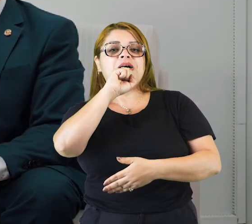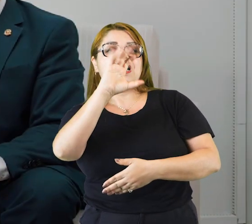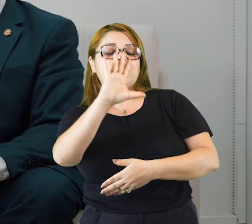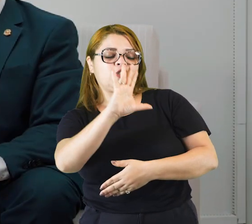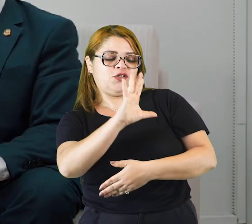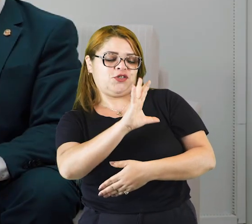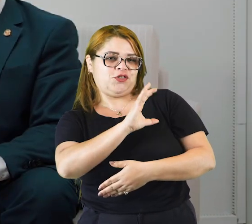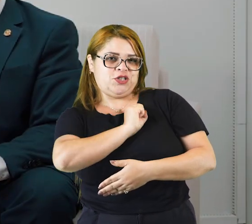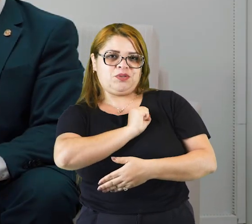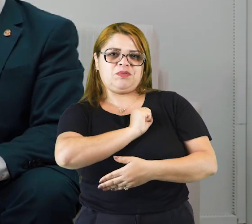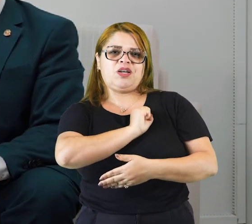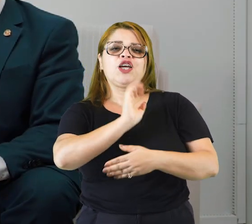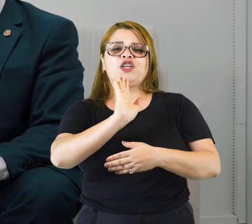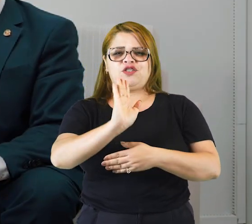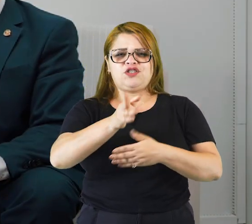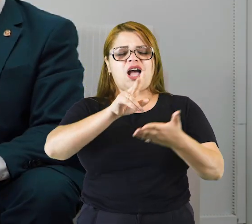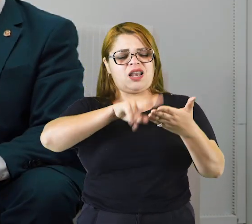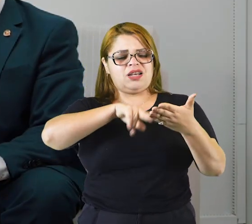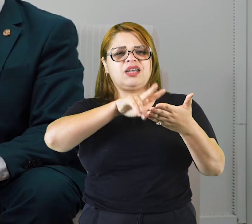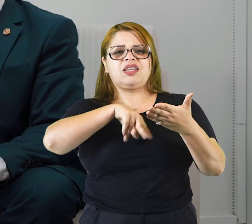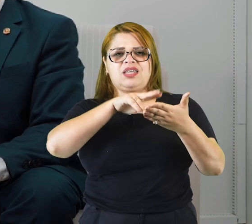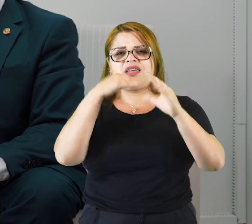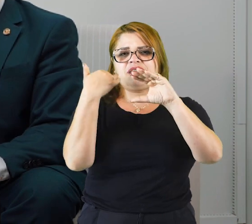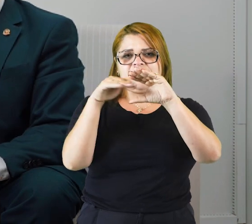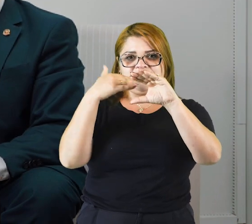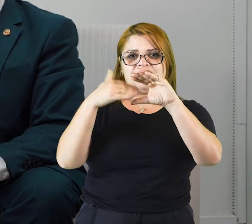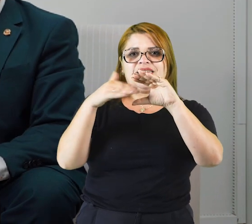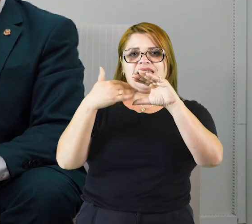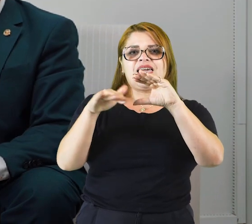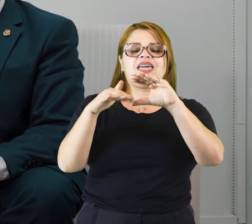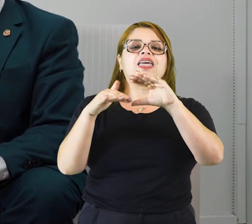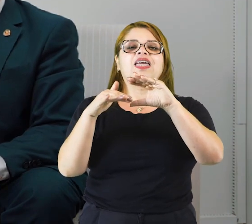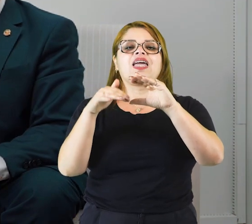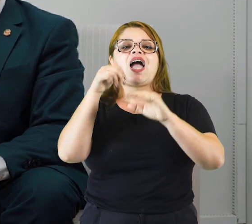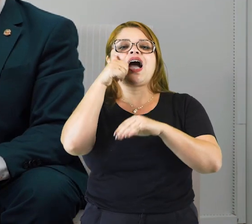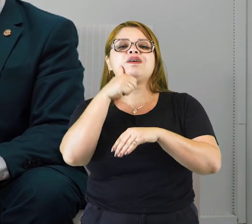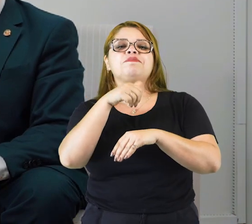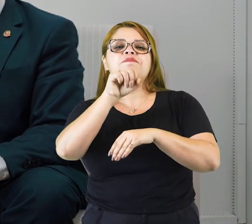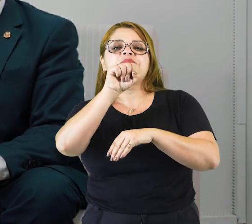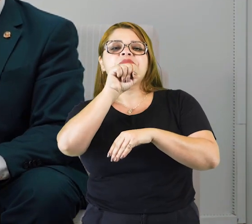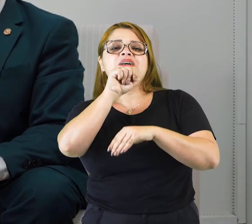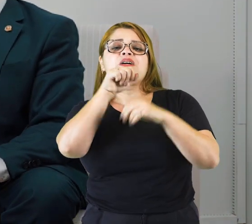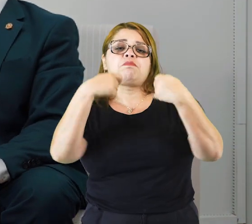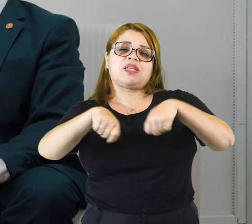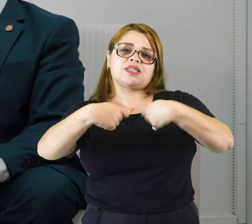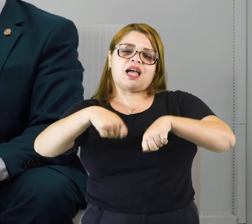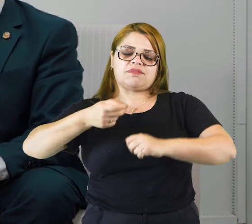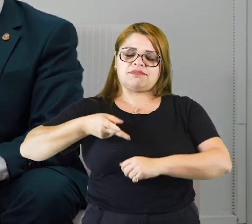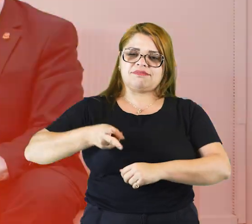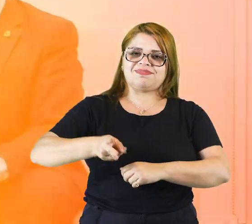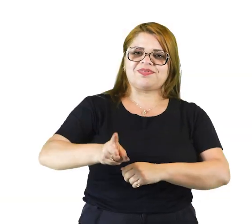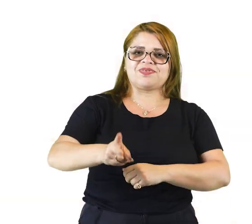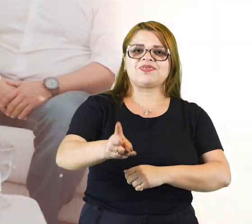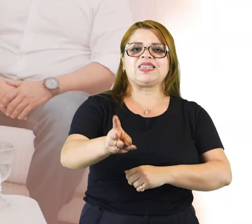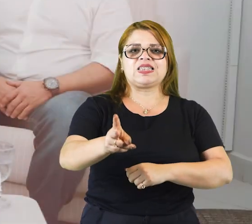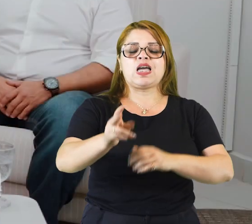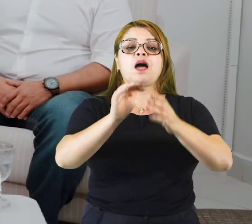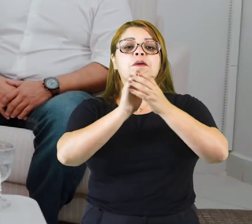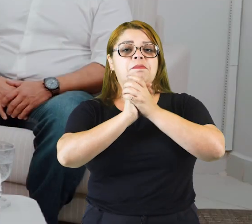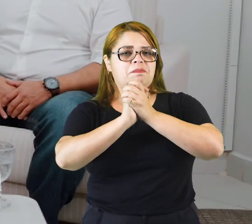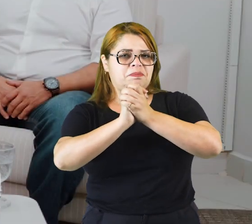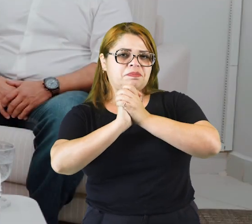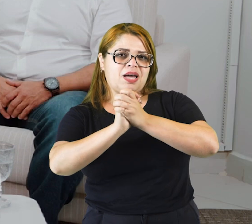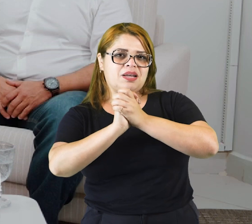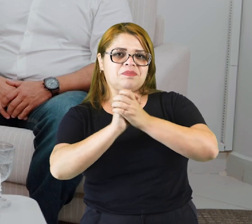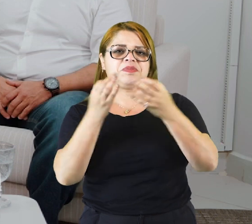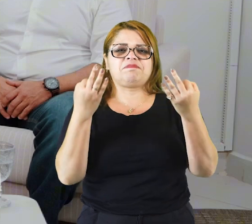demais. Como eu já li algumas vezes e já enviei para a senhora, as mães deveriam ser eternas. Parabéns pela